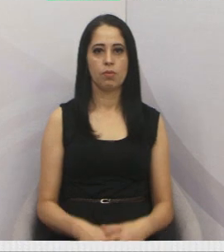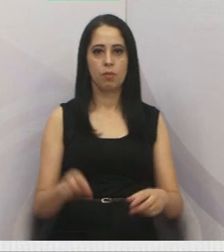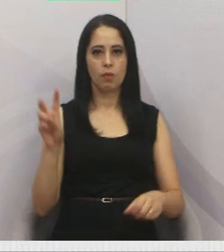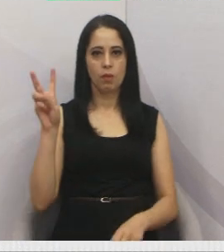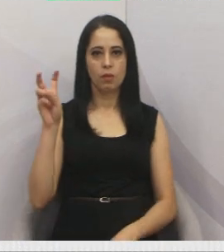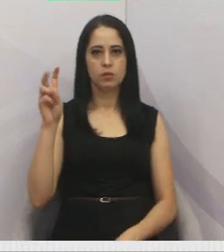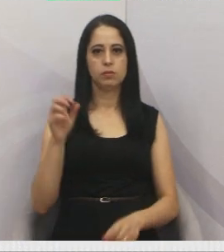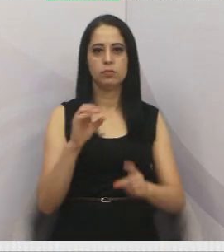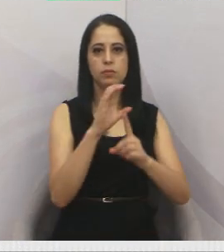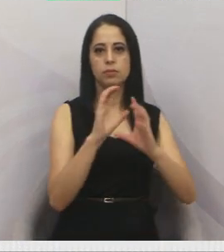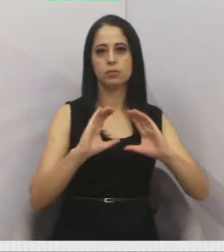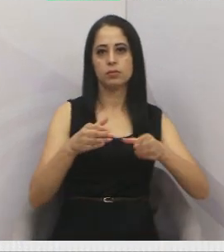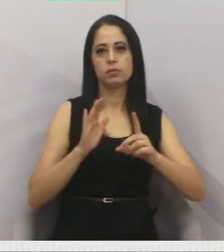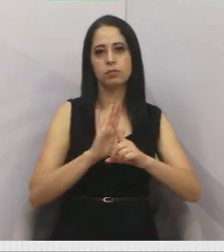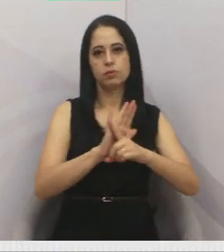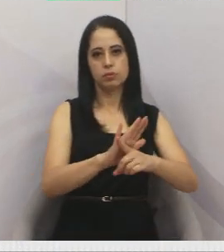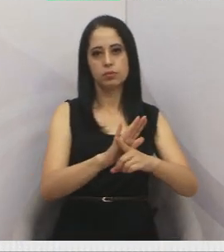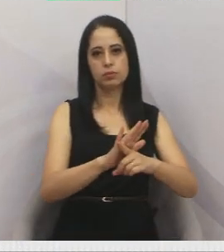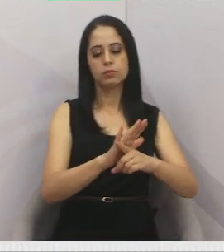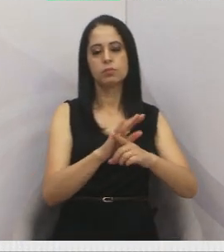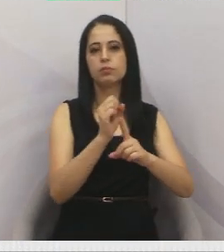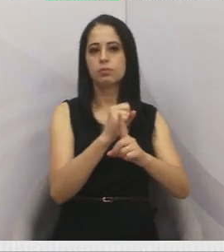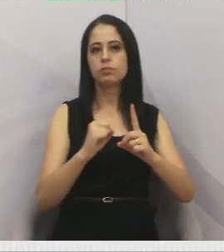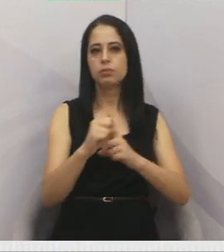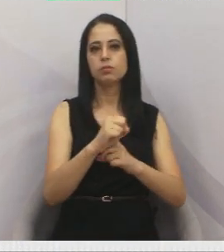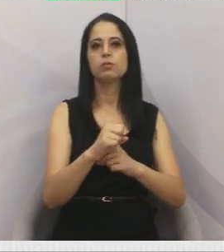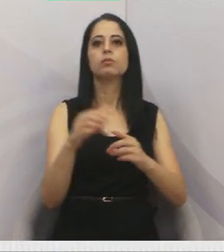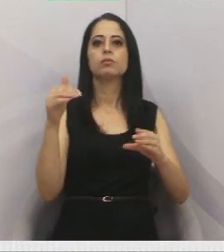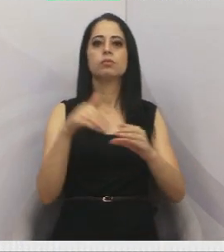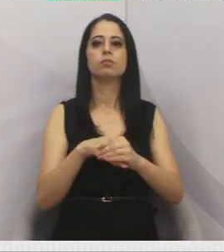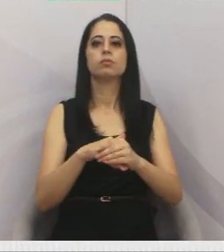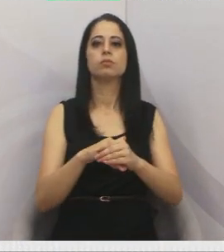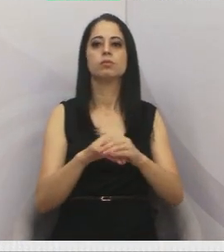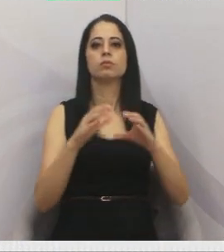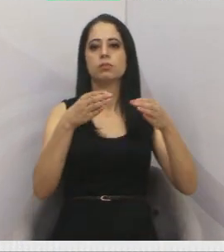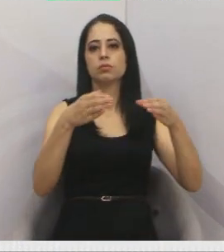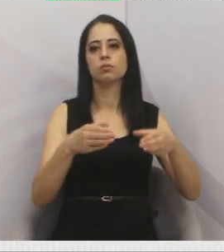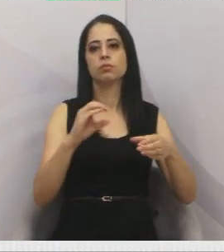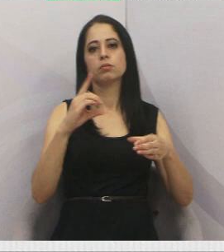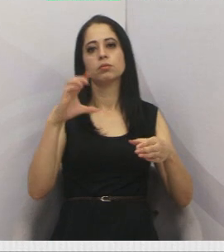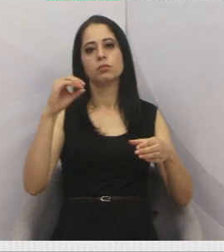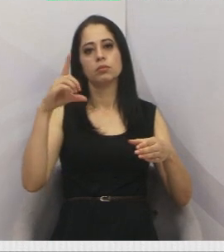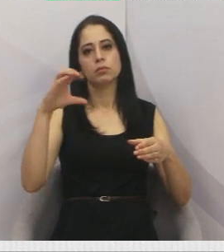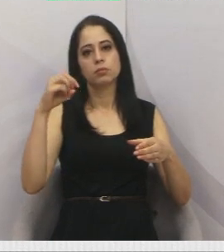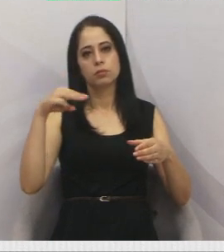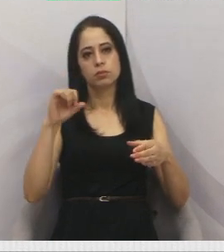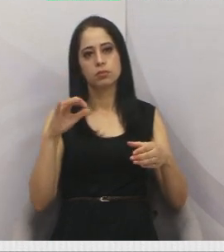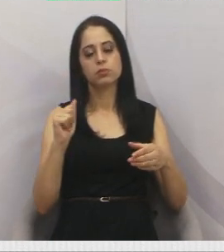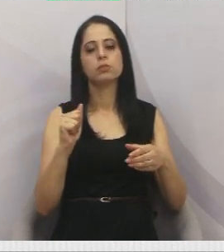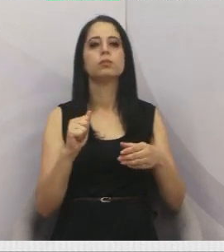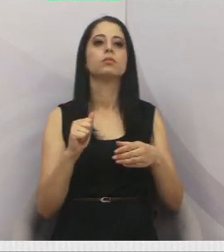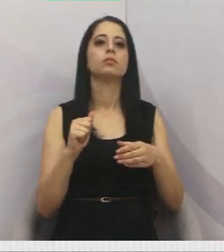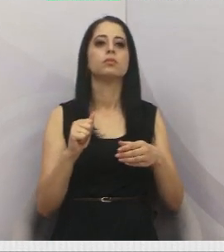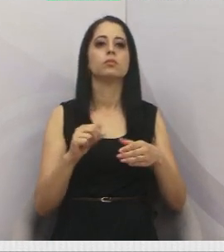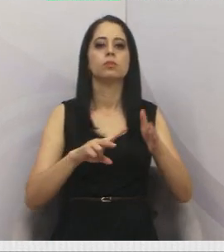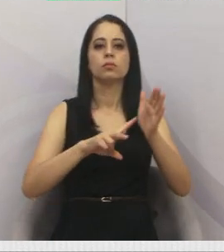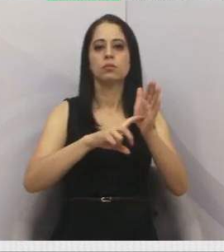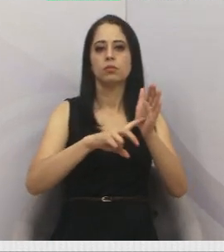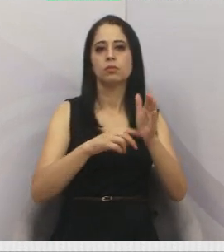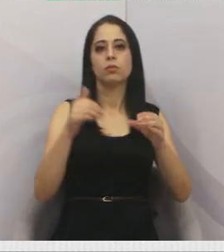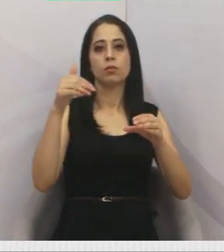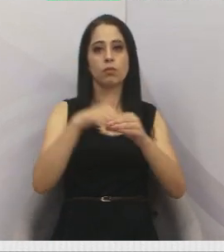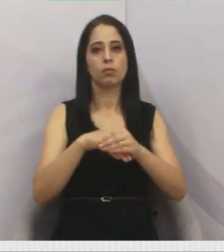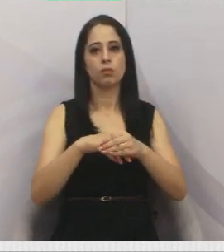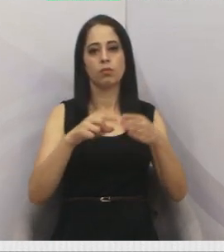Segmento Movimentos Populares, um voto para a Associação dos Moradores de Jardim Colônia. Segmento Entidades de Classe Sindical, um voto